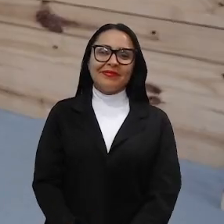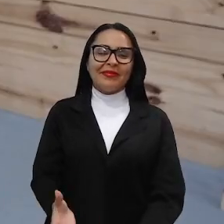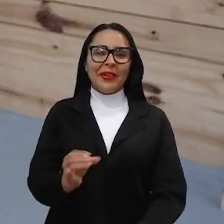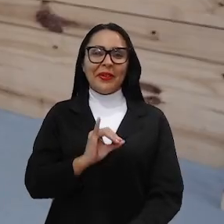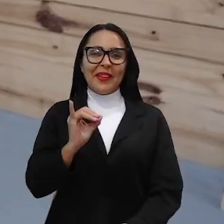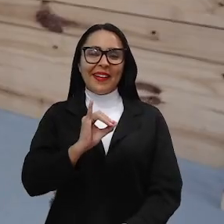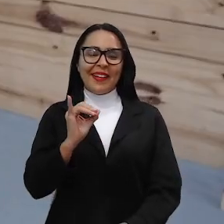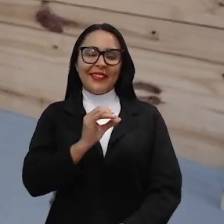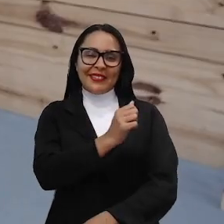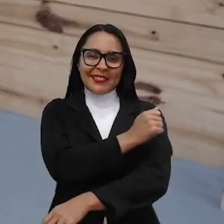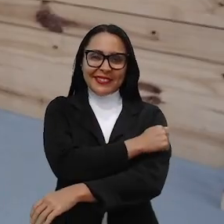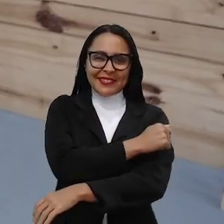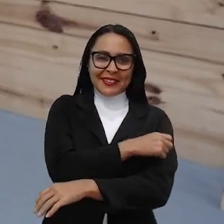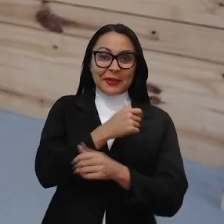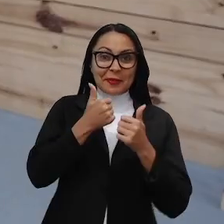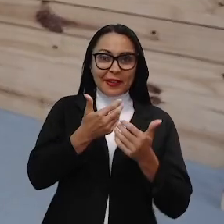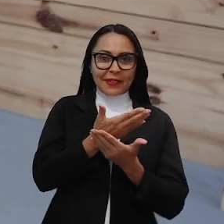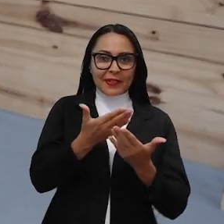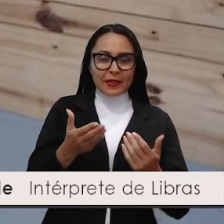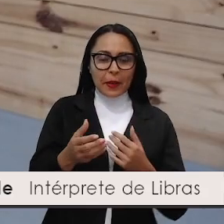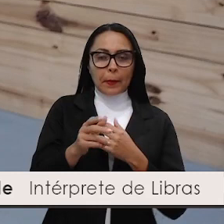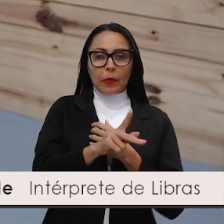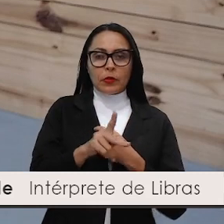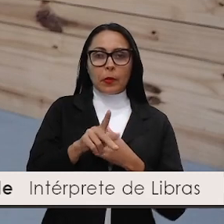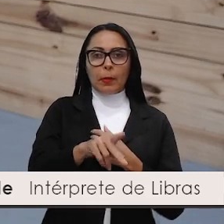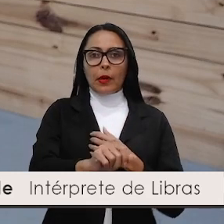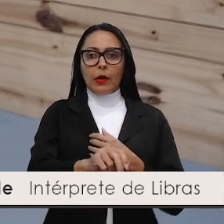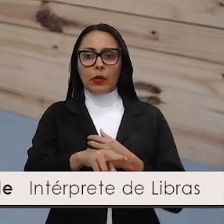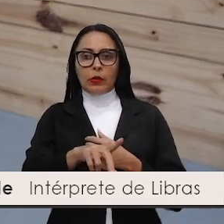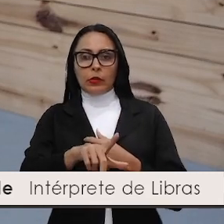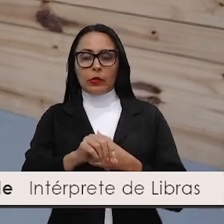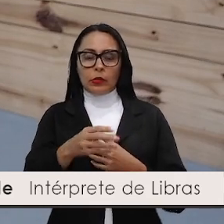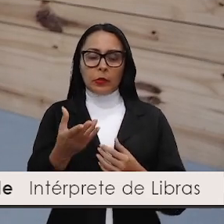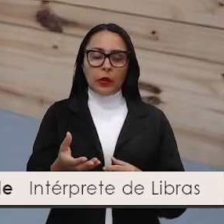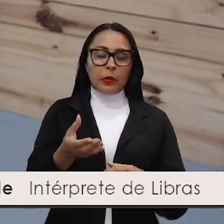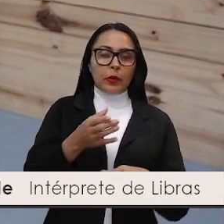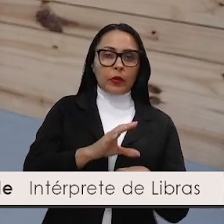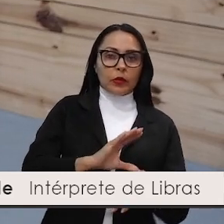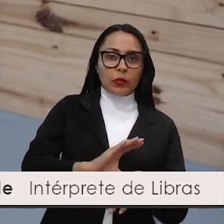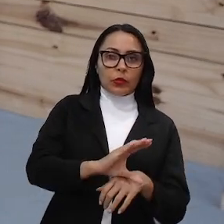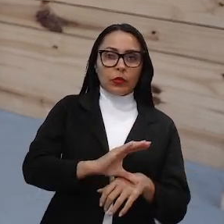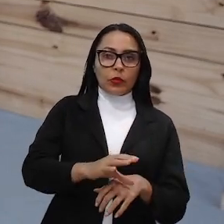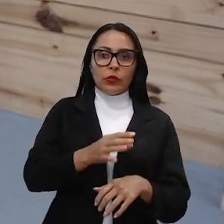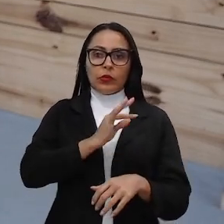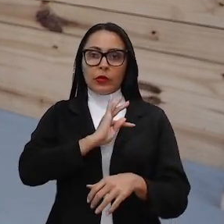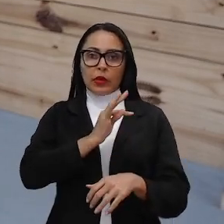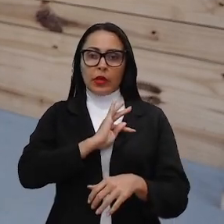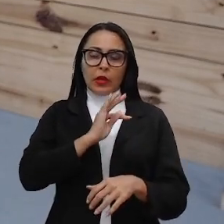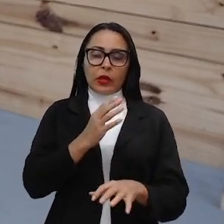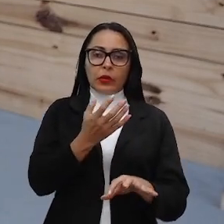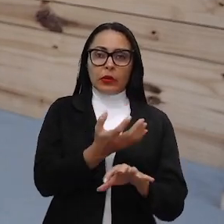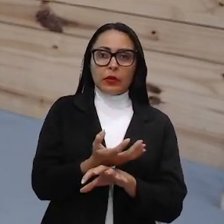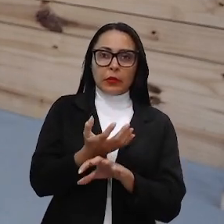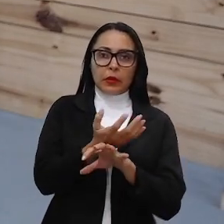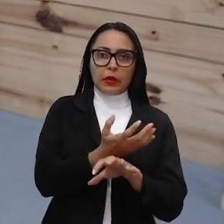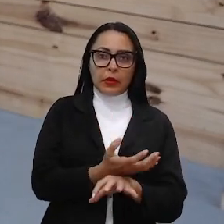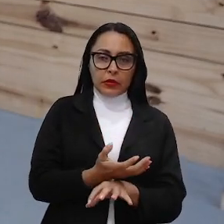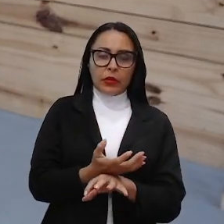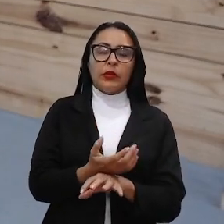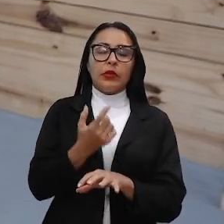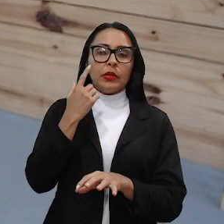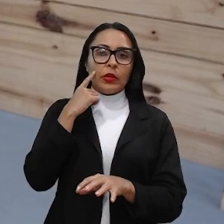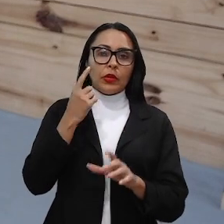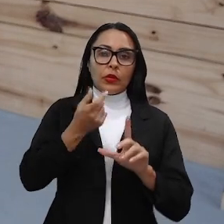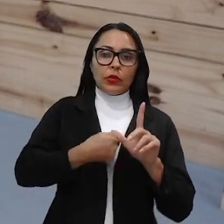Olá, estudante. Meu nome é Paulo Ney, sou professor da disciplina Cadeia de Suprimentos do curso técnico de